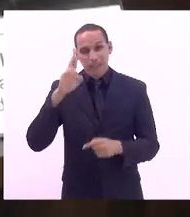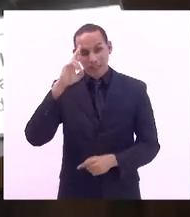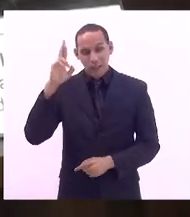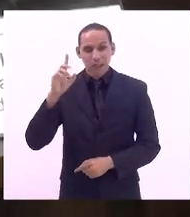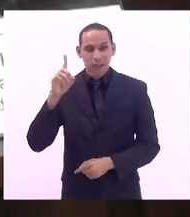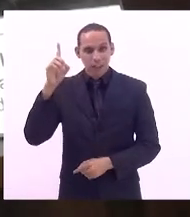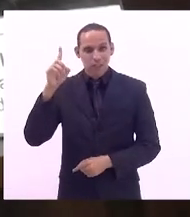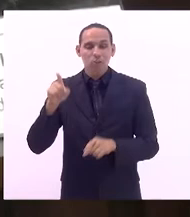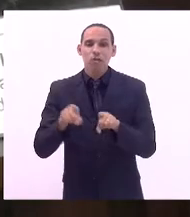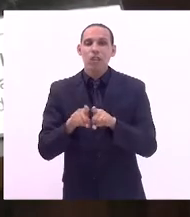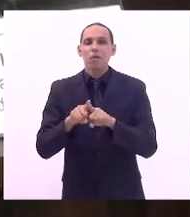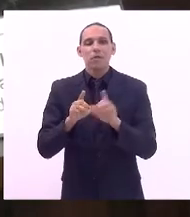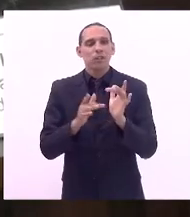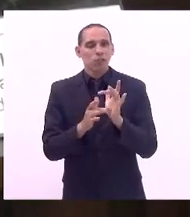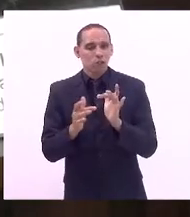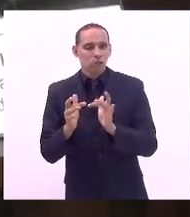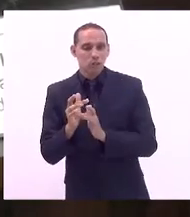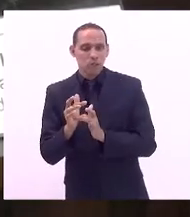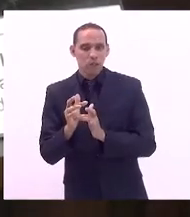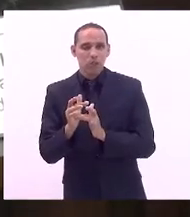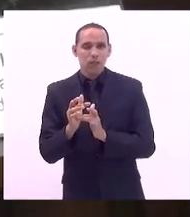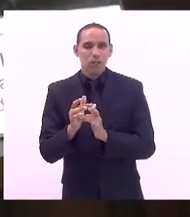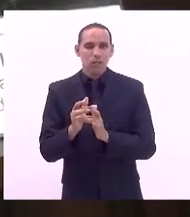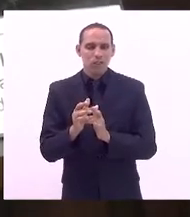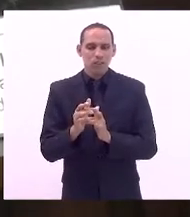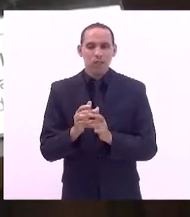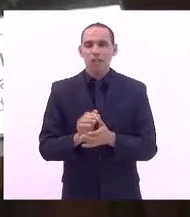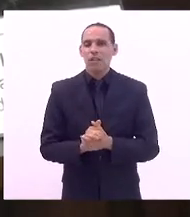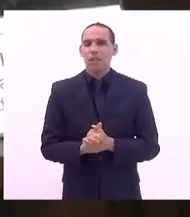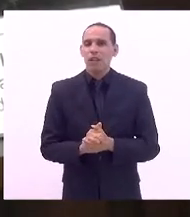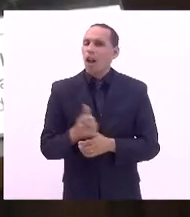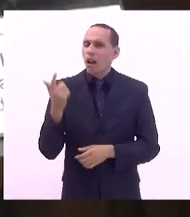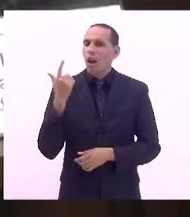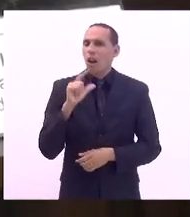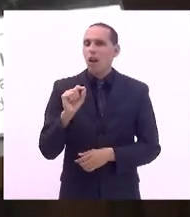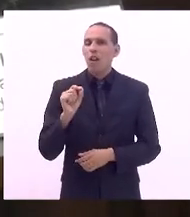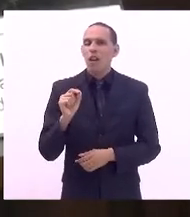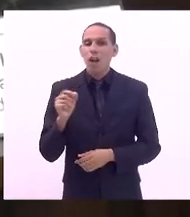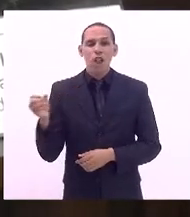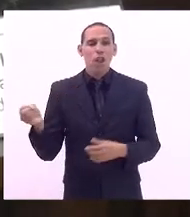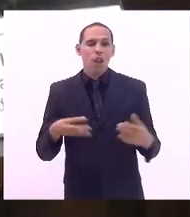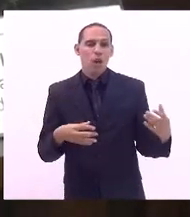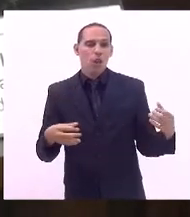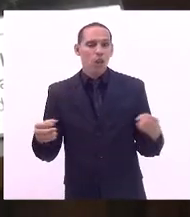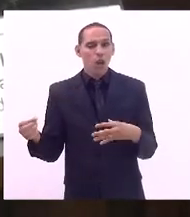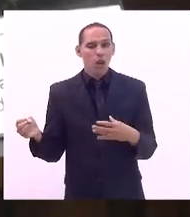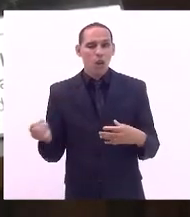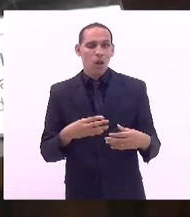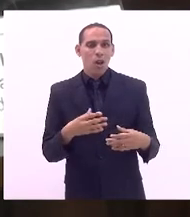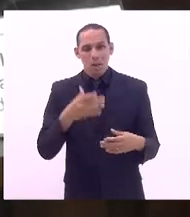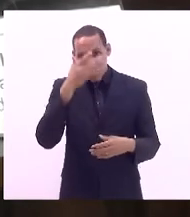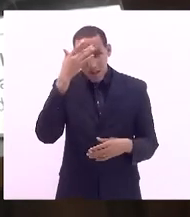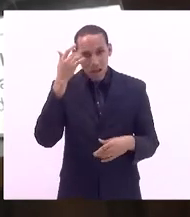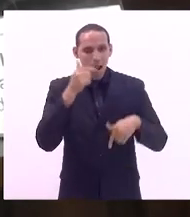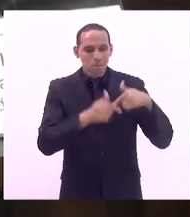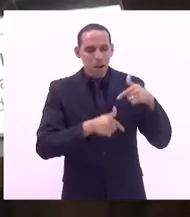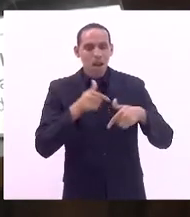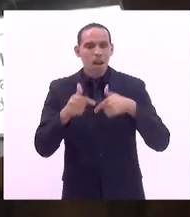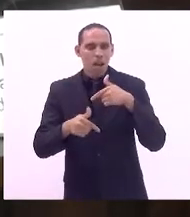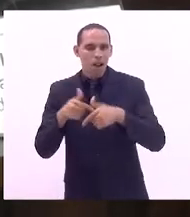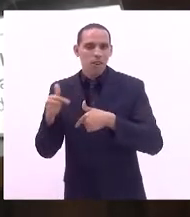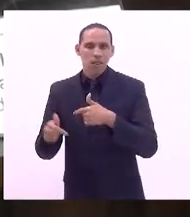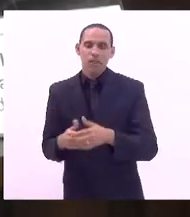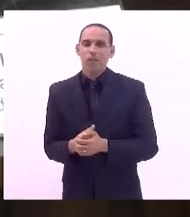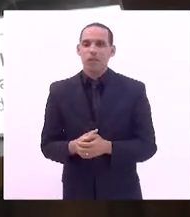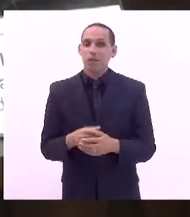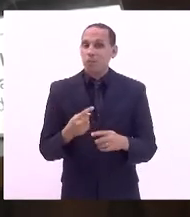Deus e o senhor Jesus possa cada dia mais e mais enviar novos obreiros para esta obra